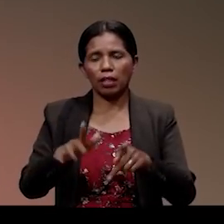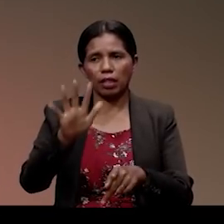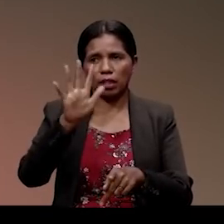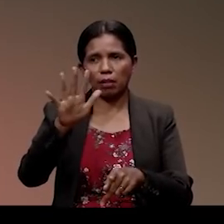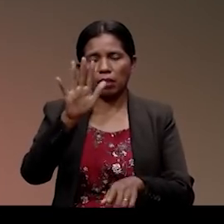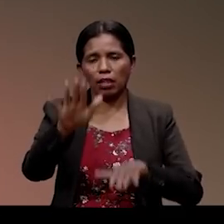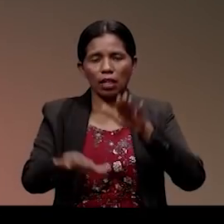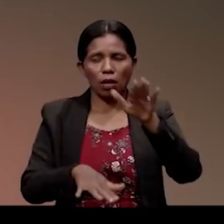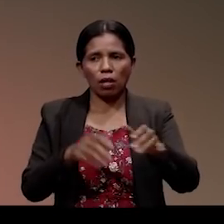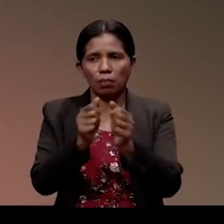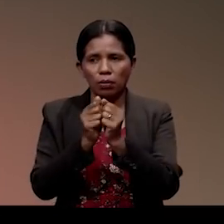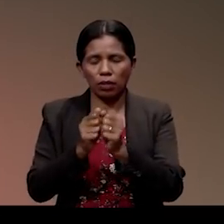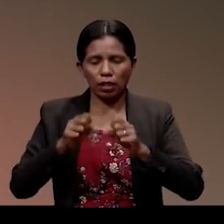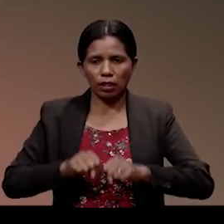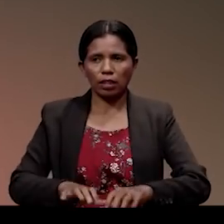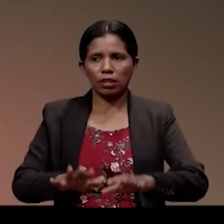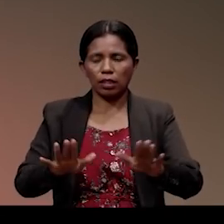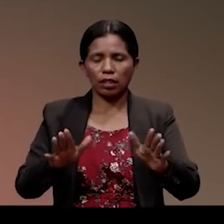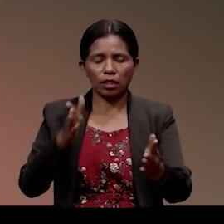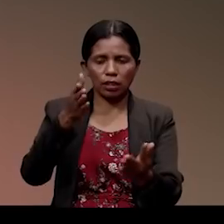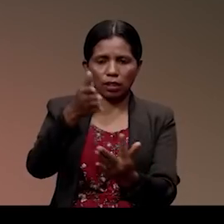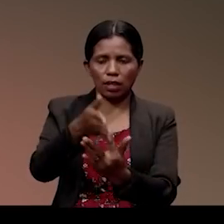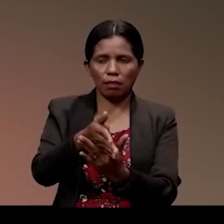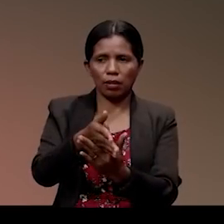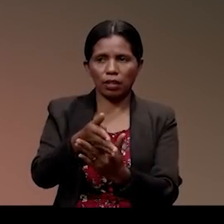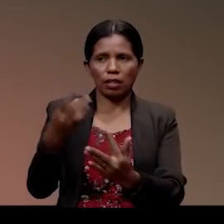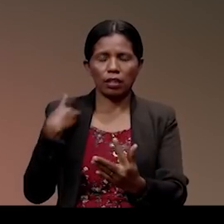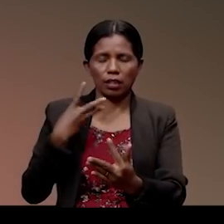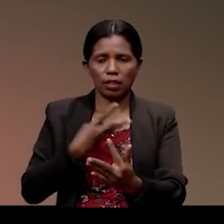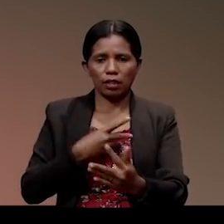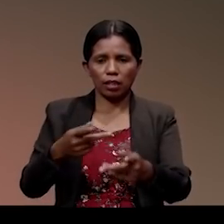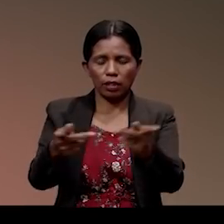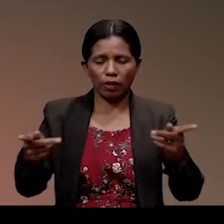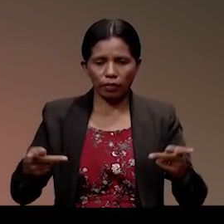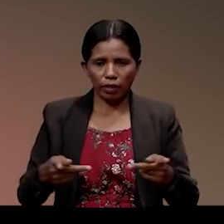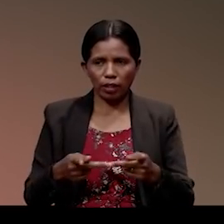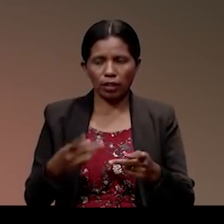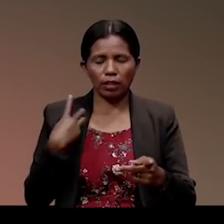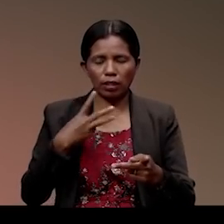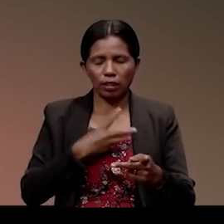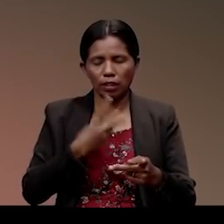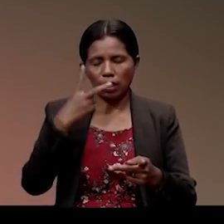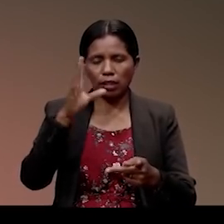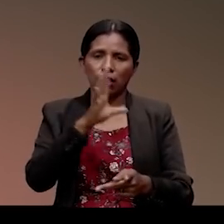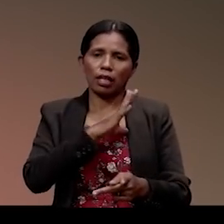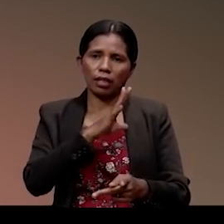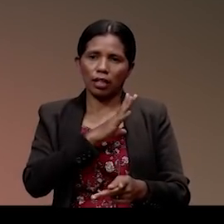Rio Tassiebon, tá, mas ira em area nebe ita kontrola durante ida